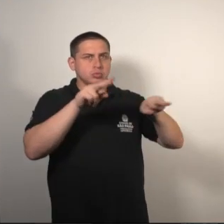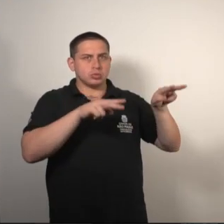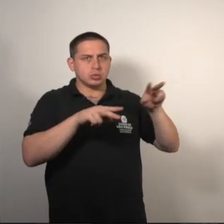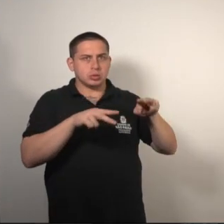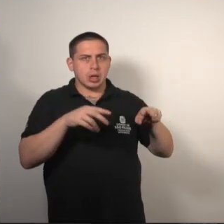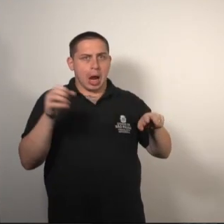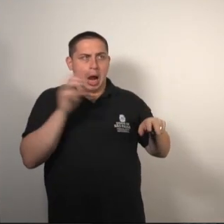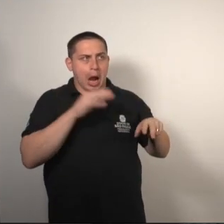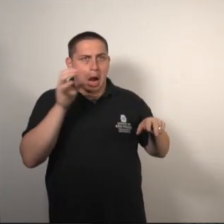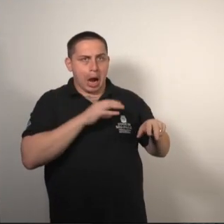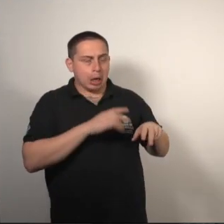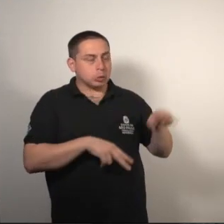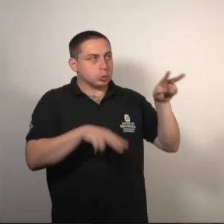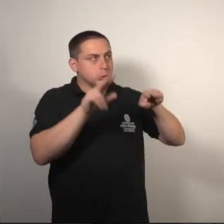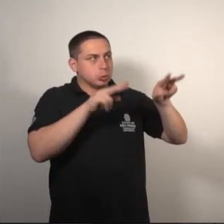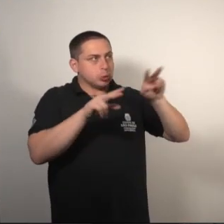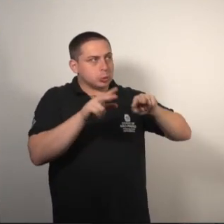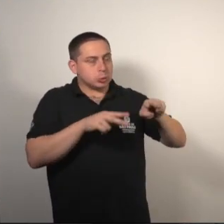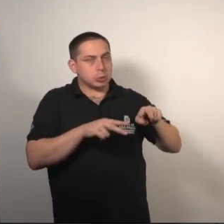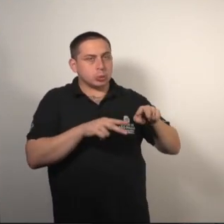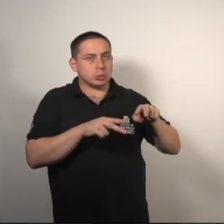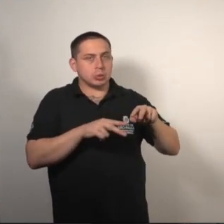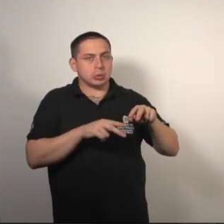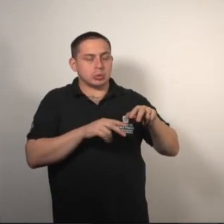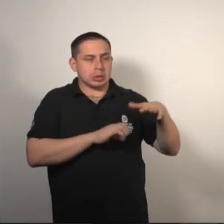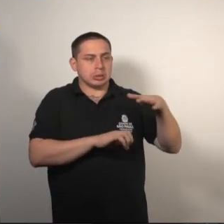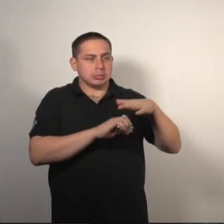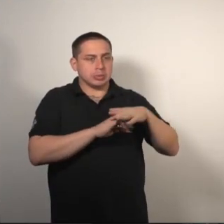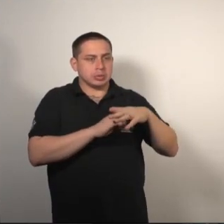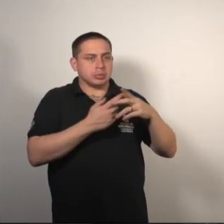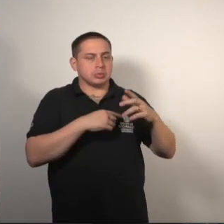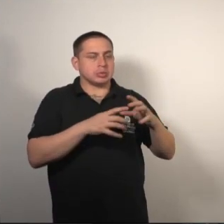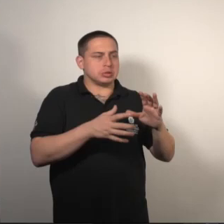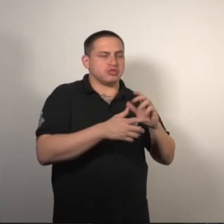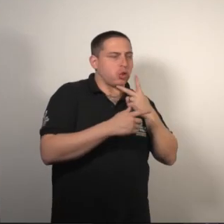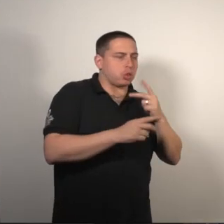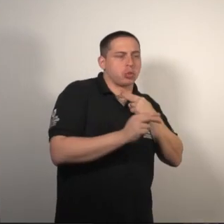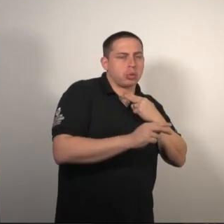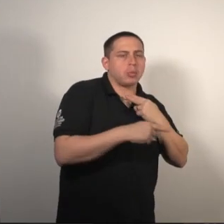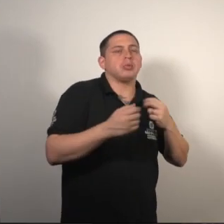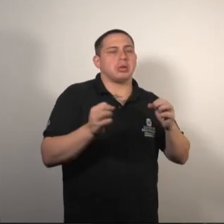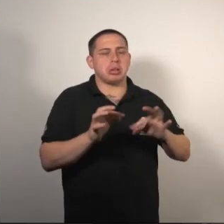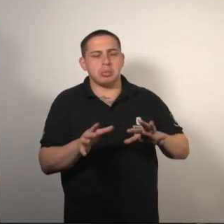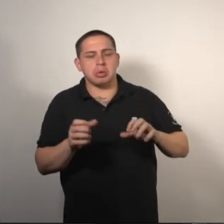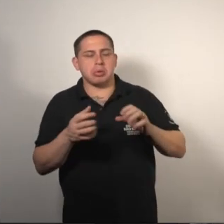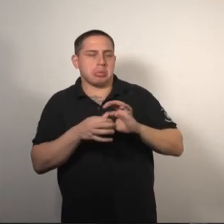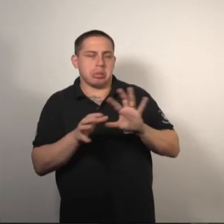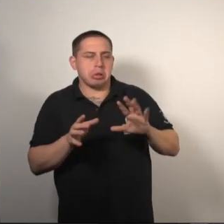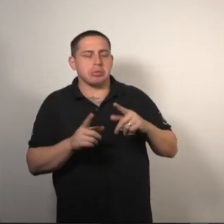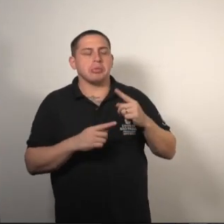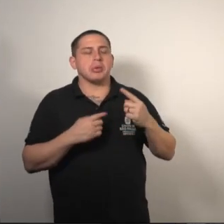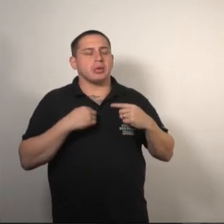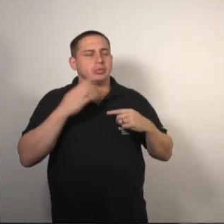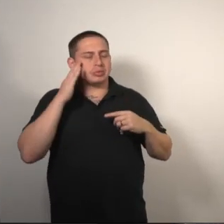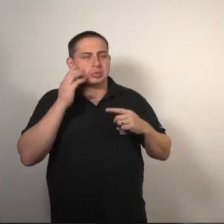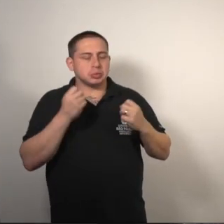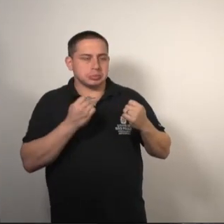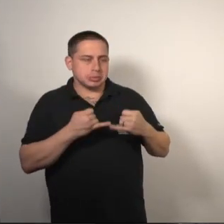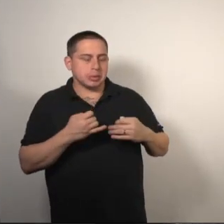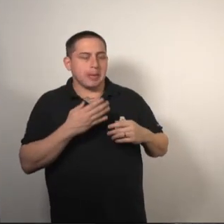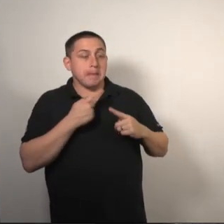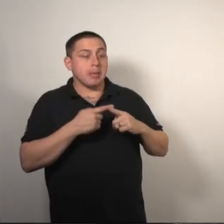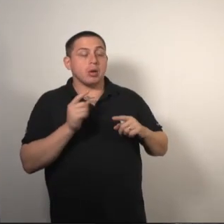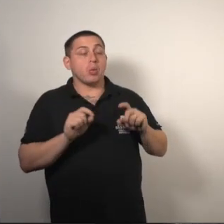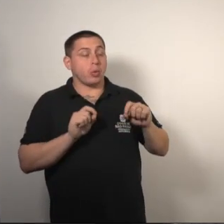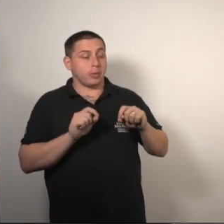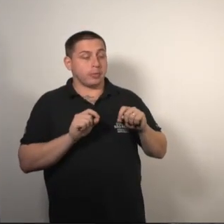que a prefeitura contratou, o TCM segurou e tal, depois liberou. Chegou, pelo que eu estou entendendo, eu queria confirmar, nessas